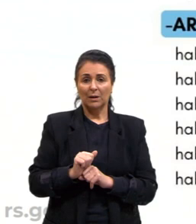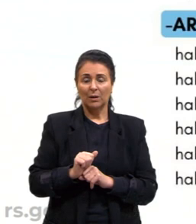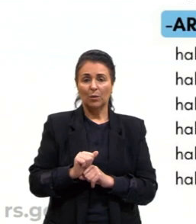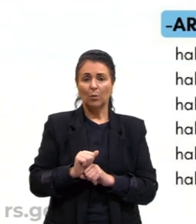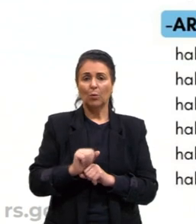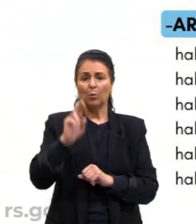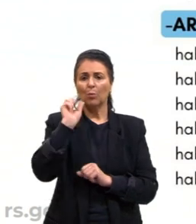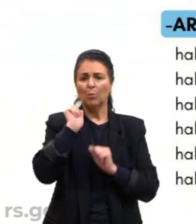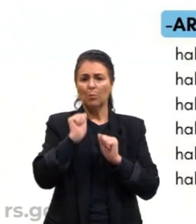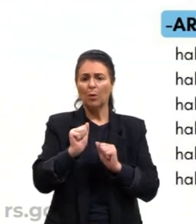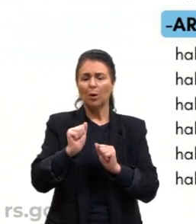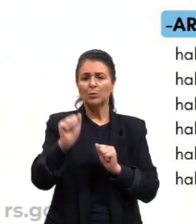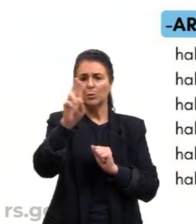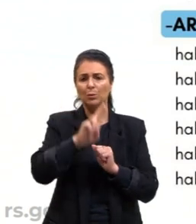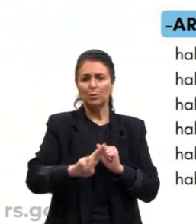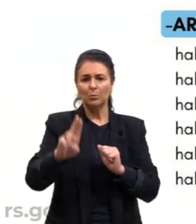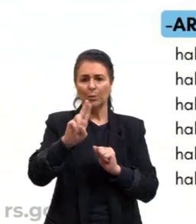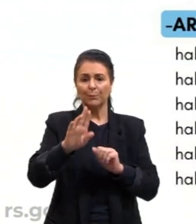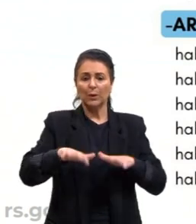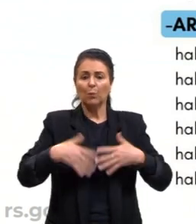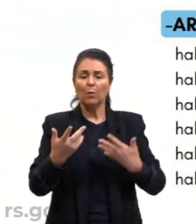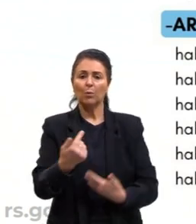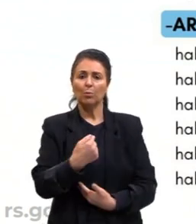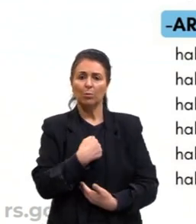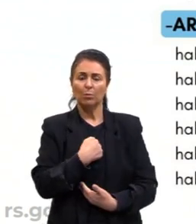quando John